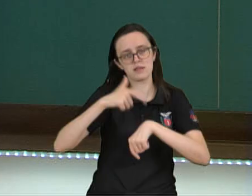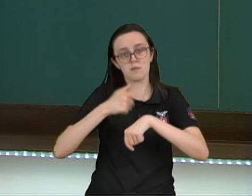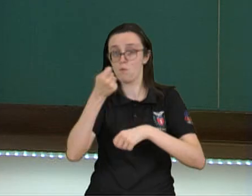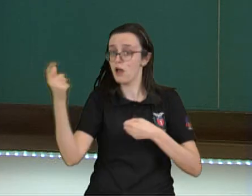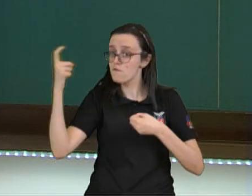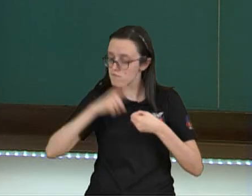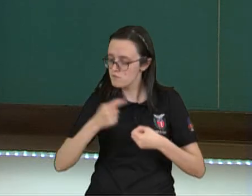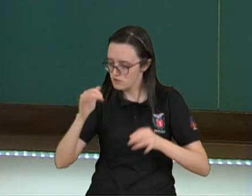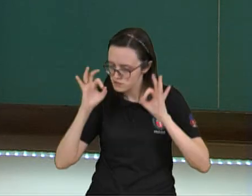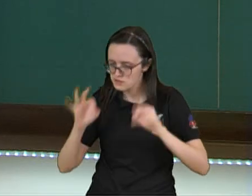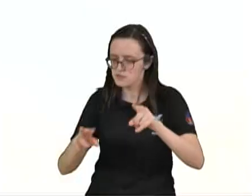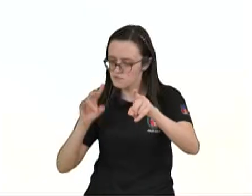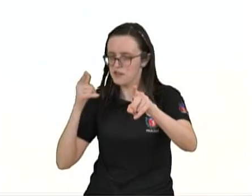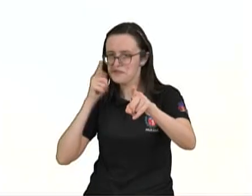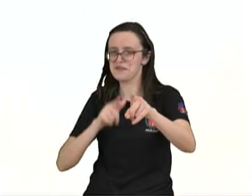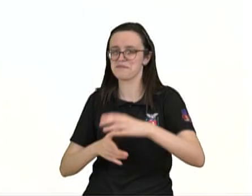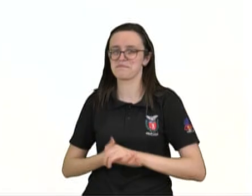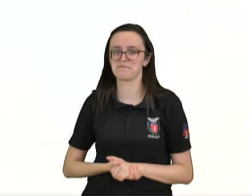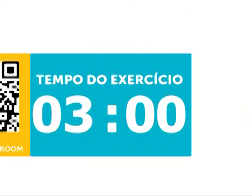E aposto que você vai acertar, hein?